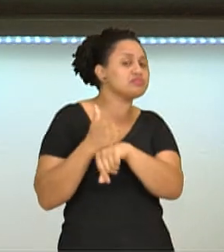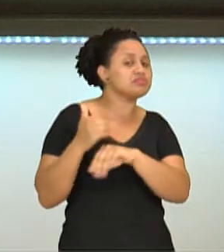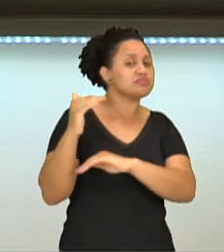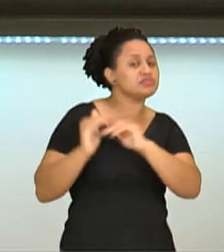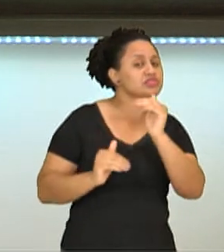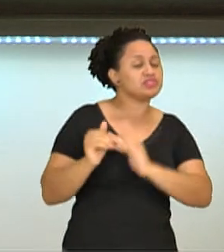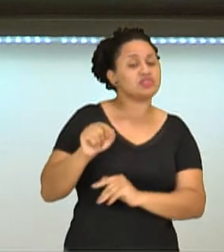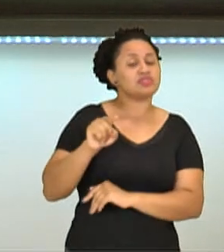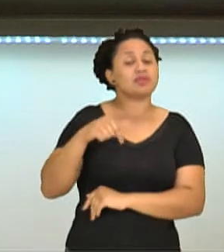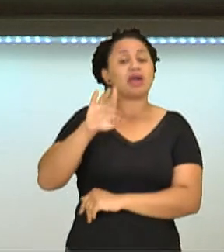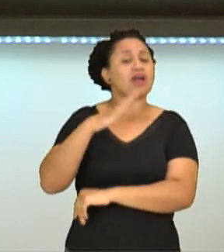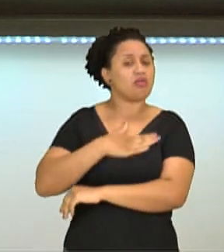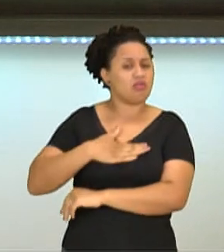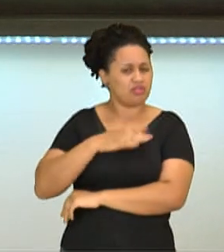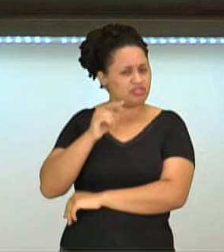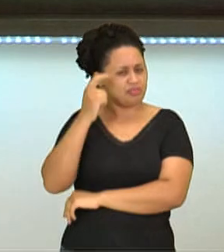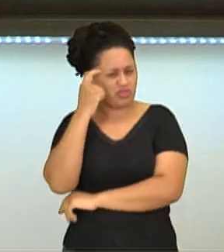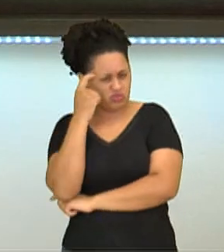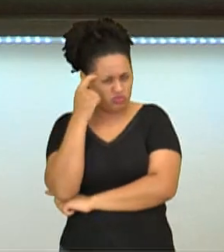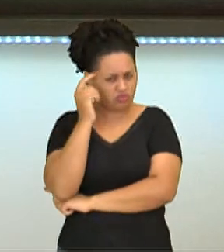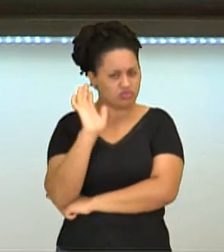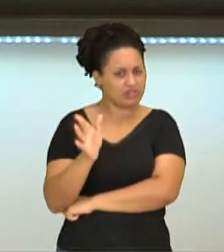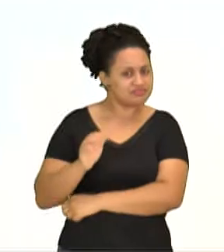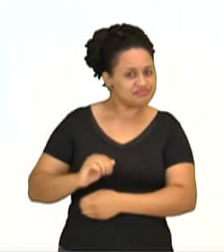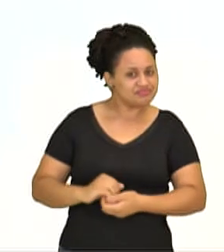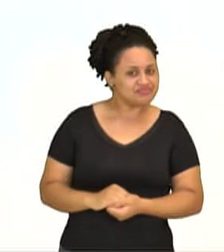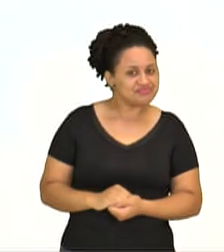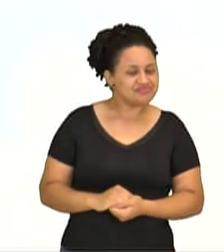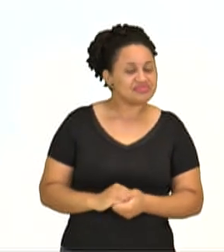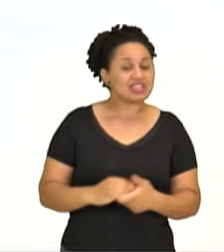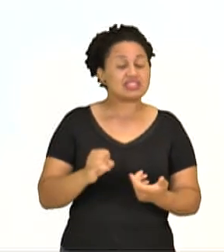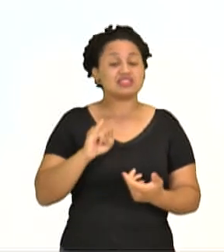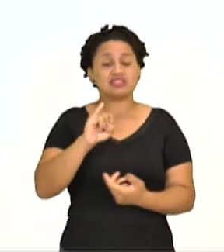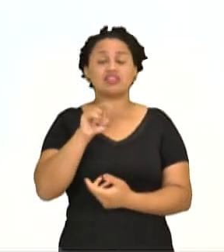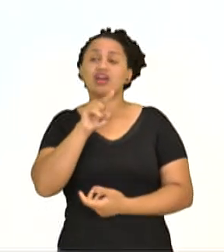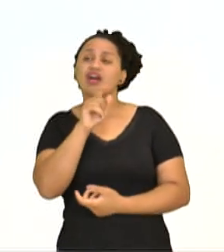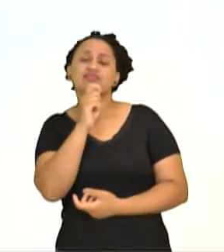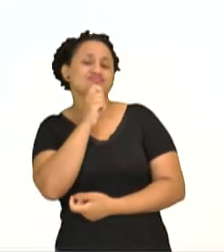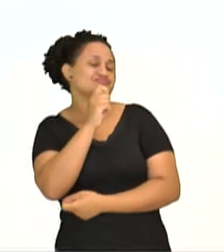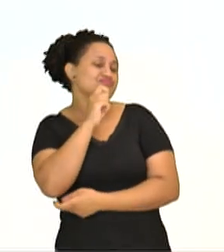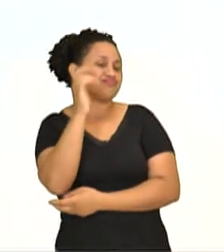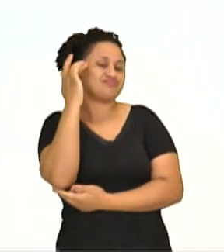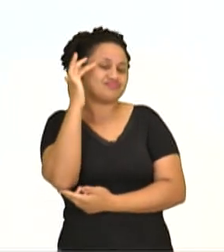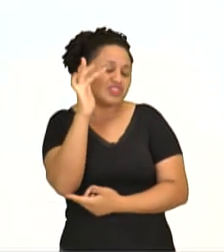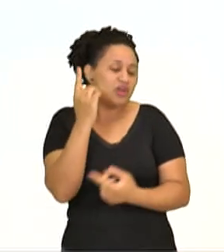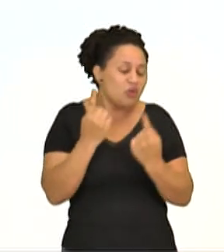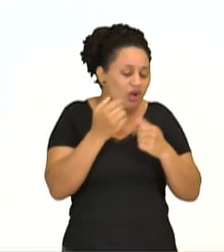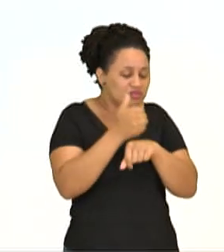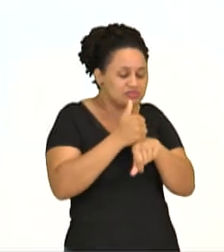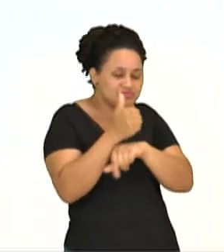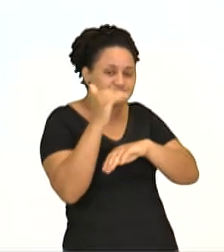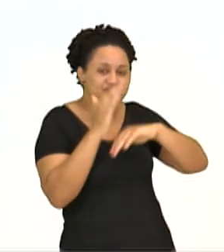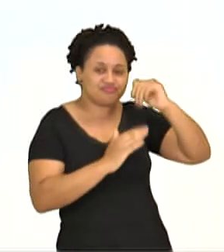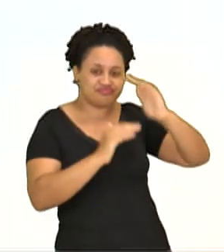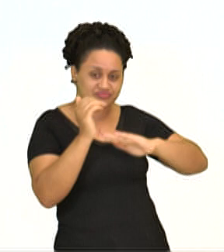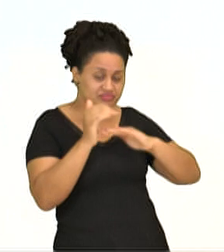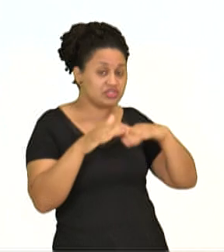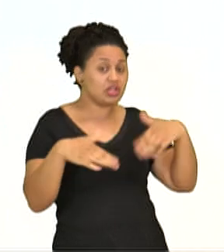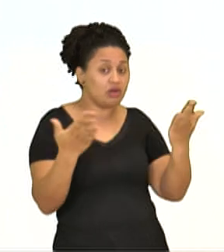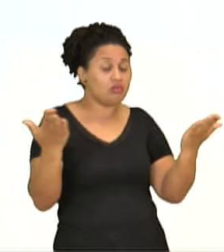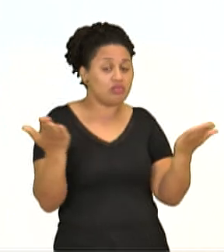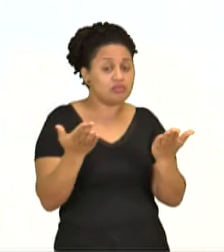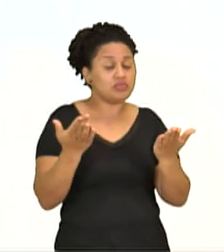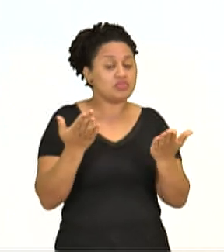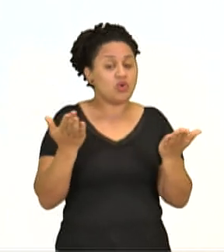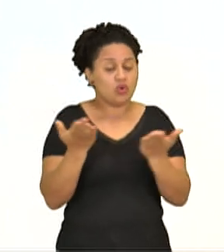mais gosta? Já pensou sobre isso? Se você ainda não sabe que profissão, vamos descobrir juntos